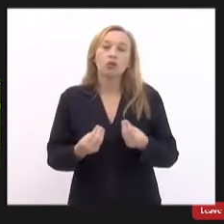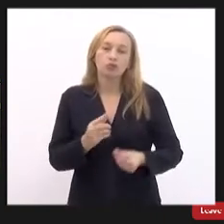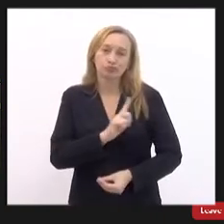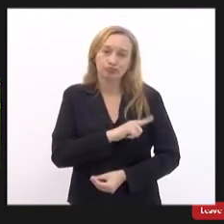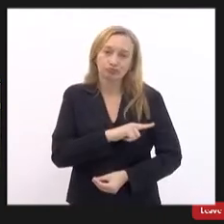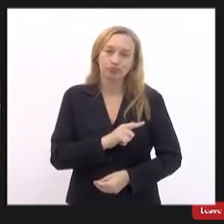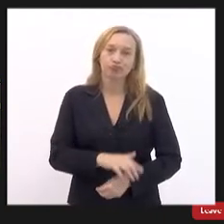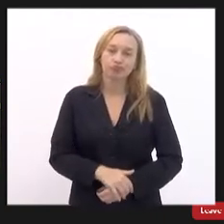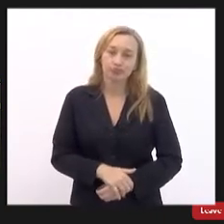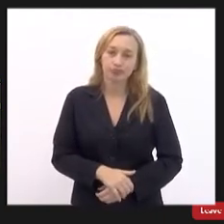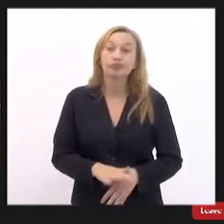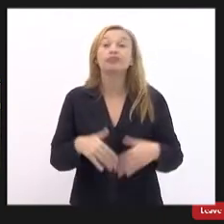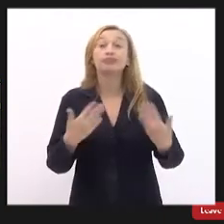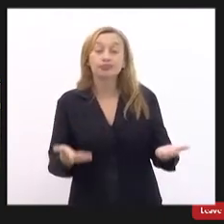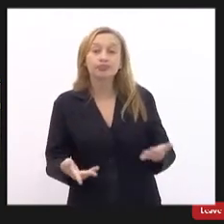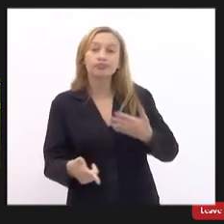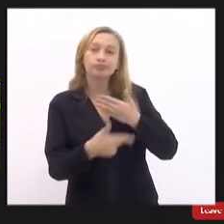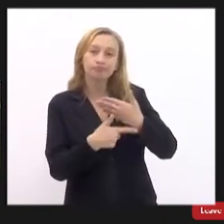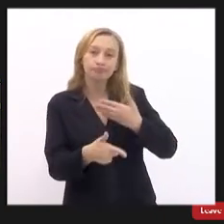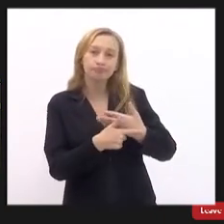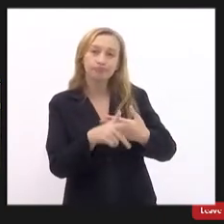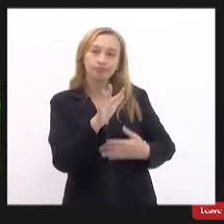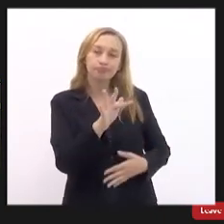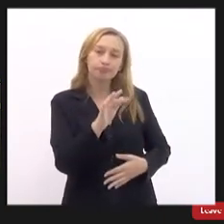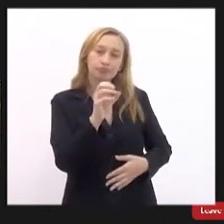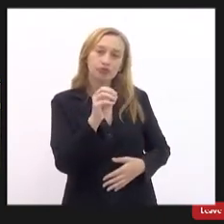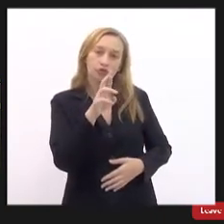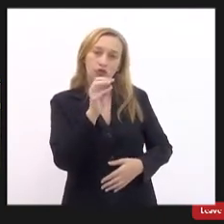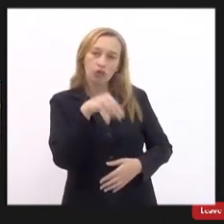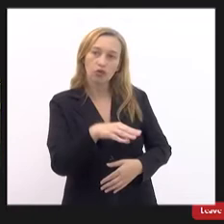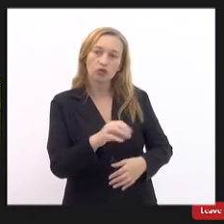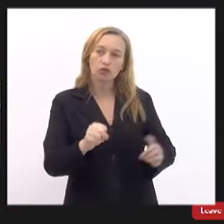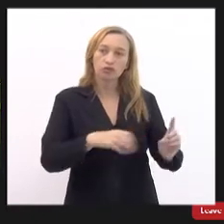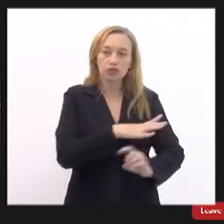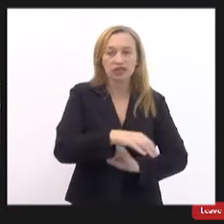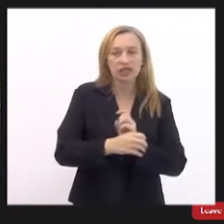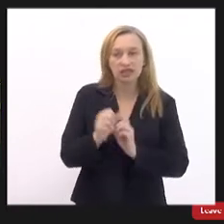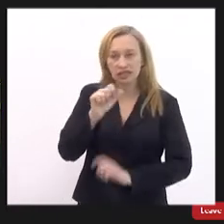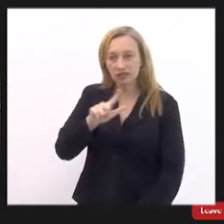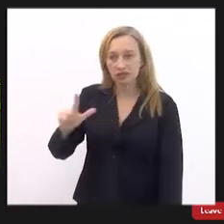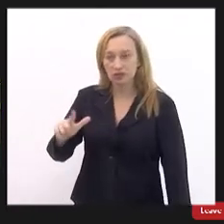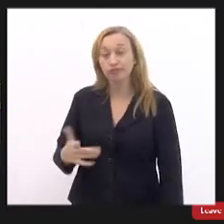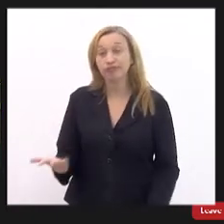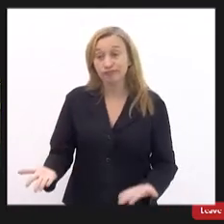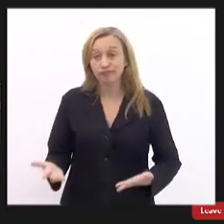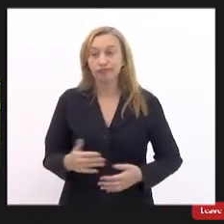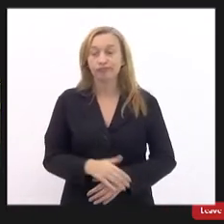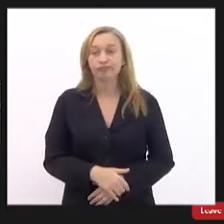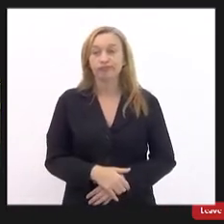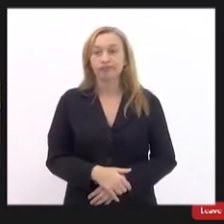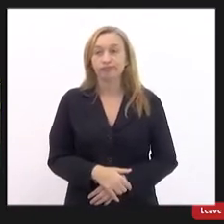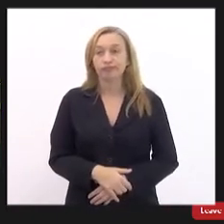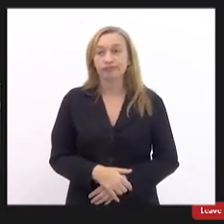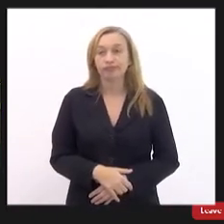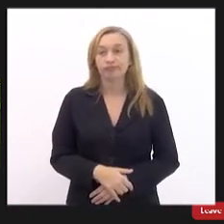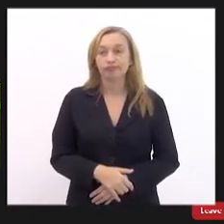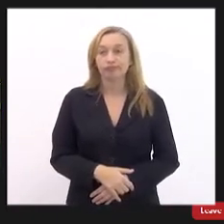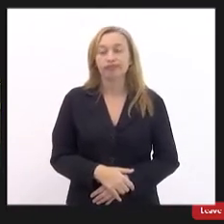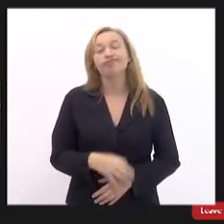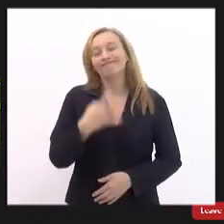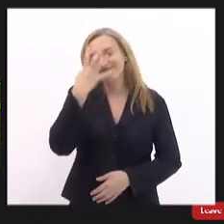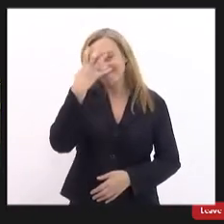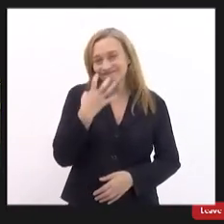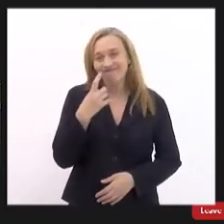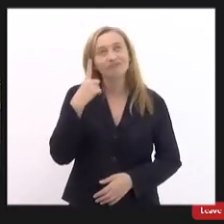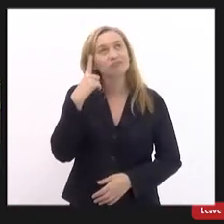gestor e qual é o papel do fórum como sociedade civil. E é uma coisa muito séria